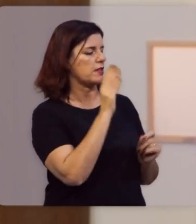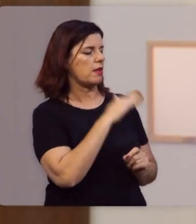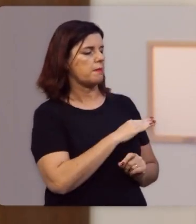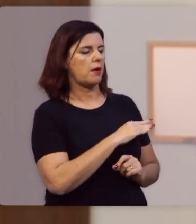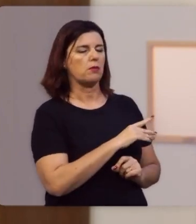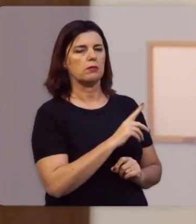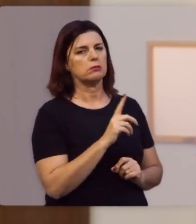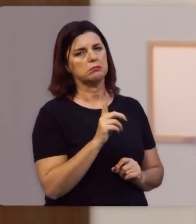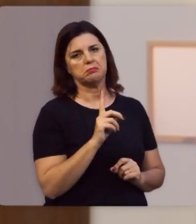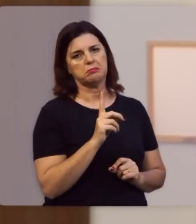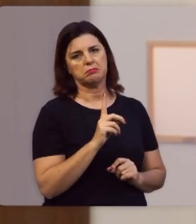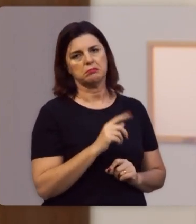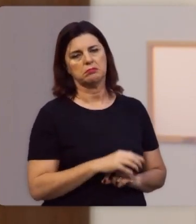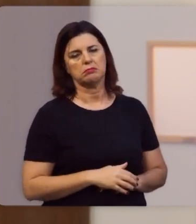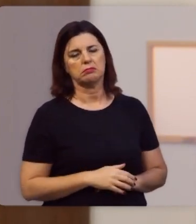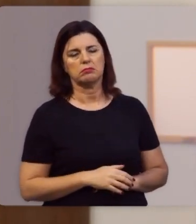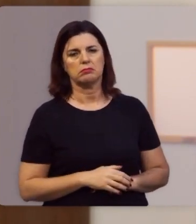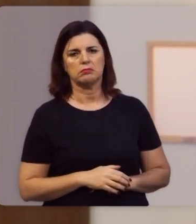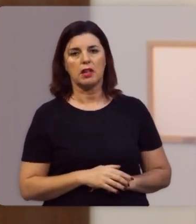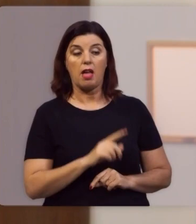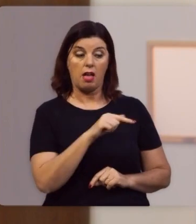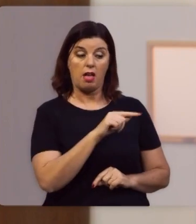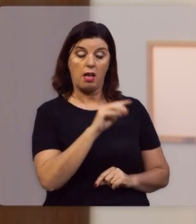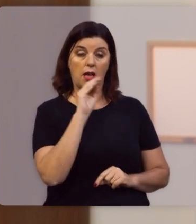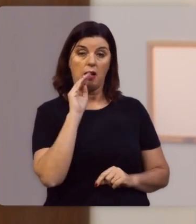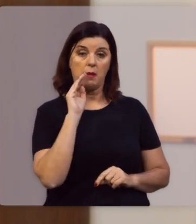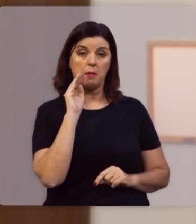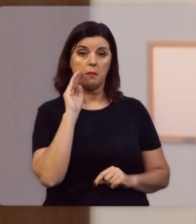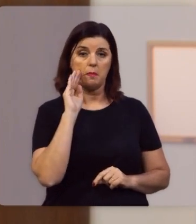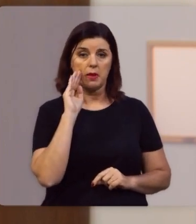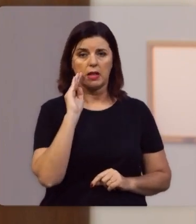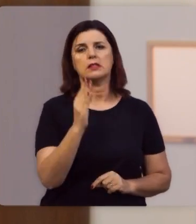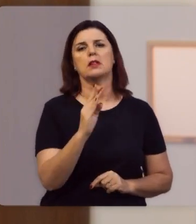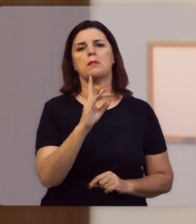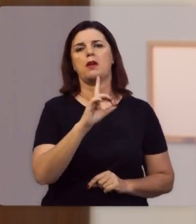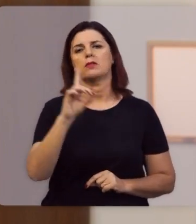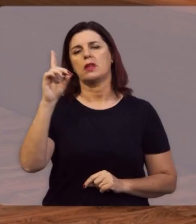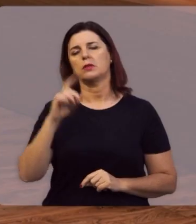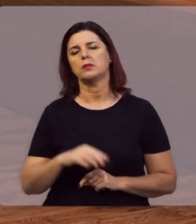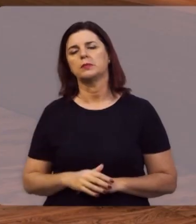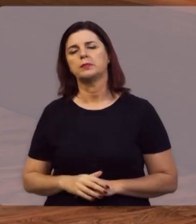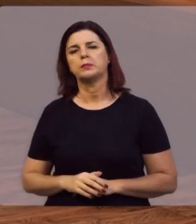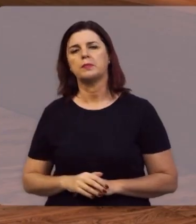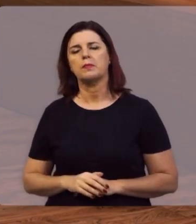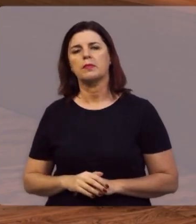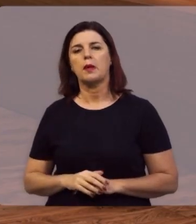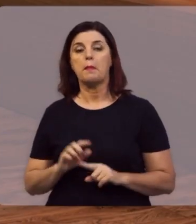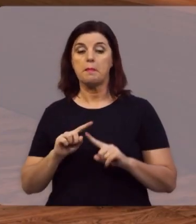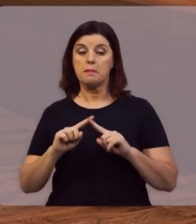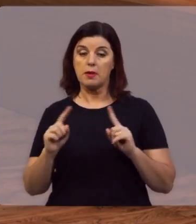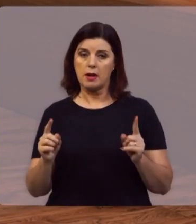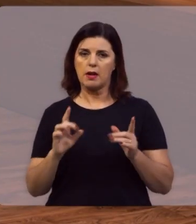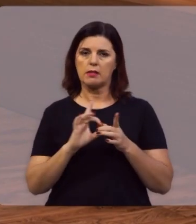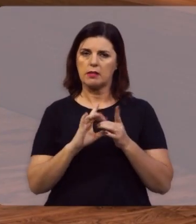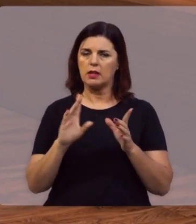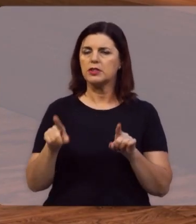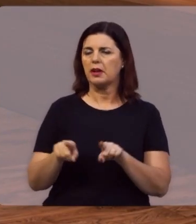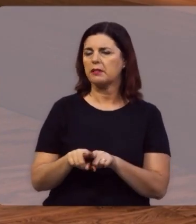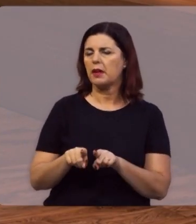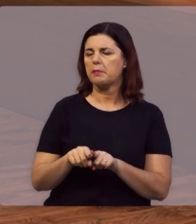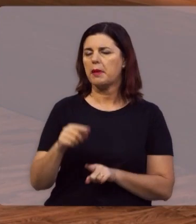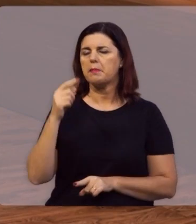praticam mal sabendo que vão escapar da Lei Esse é o princípio estabelecido por Deus mas me permita que ainda